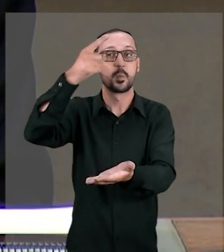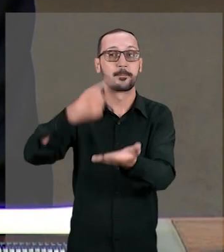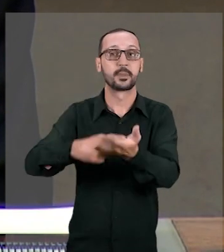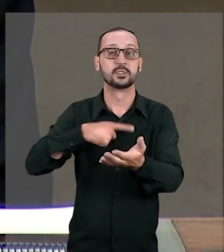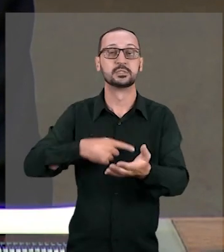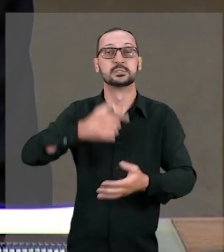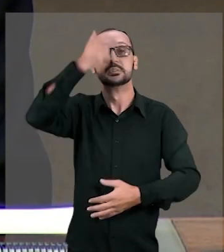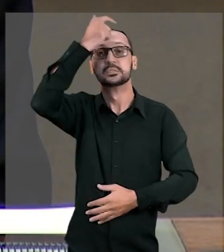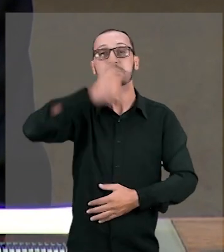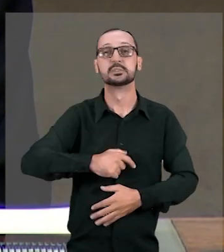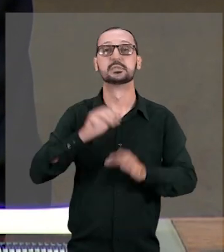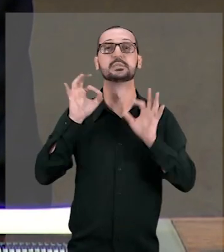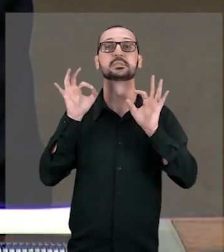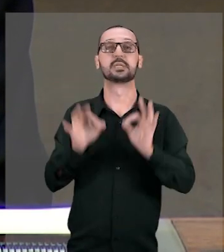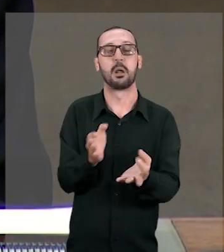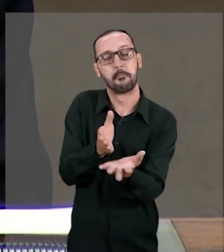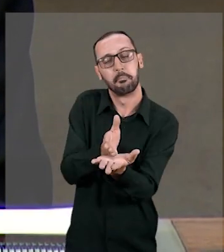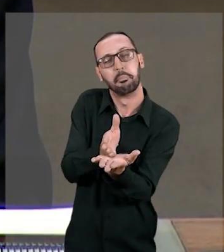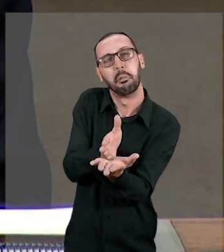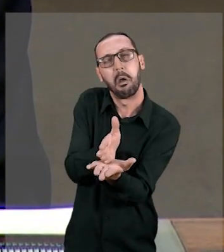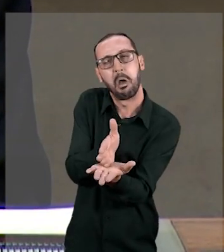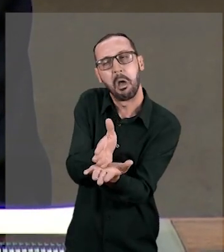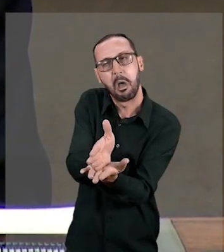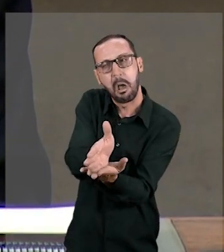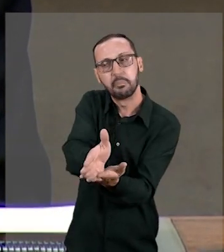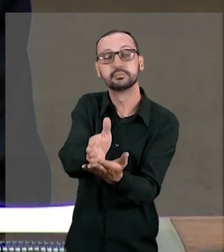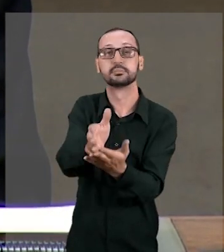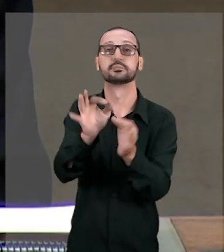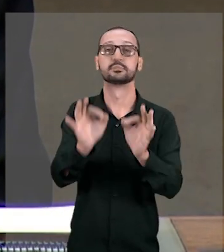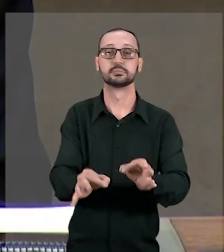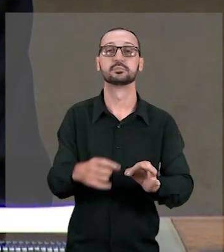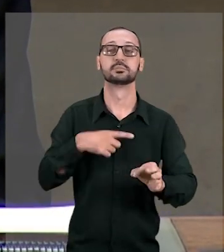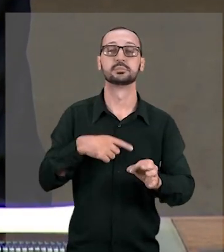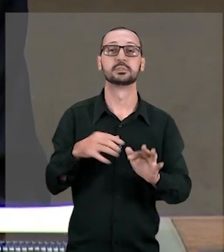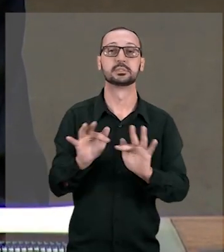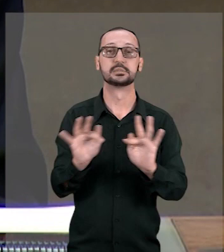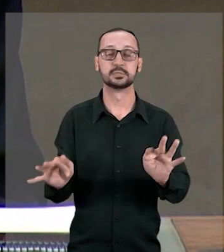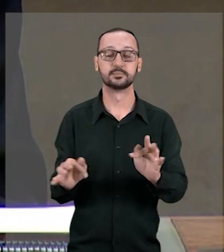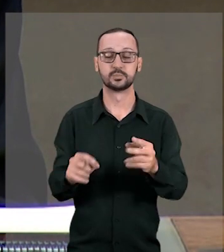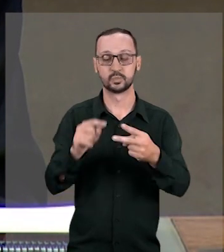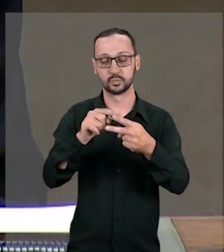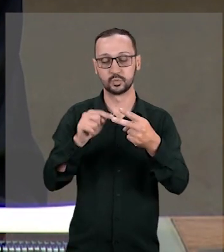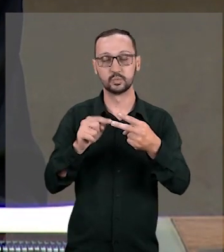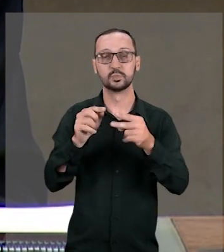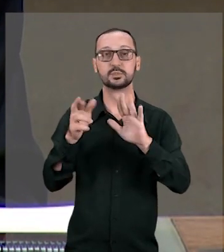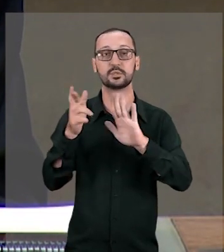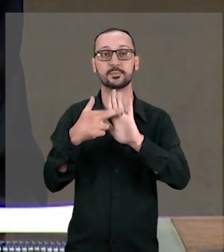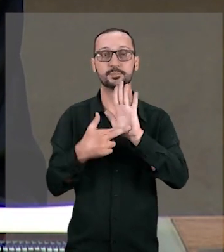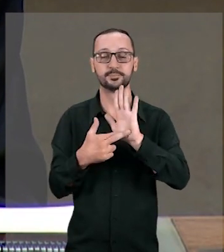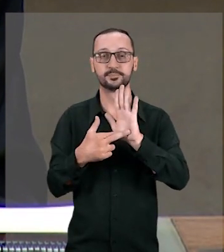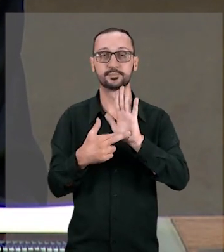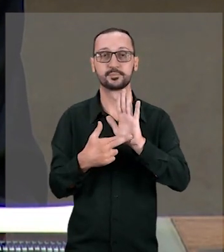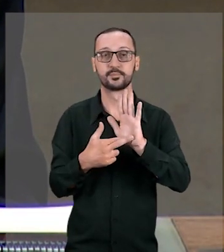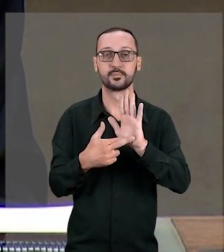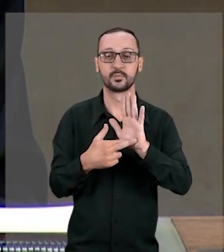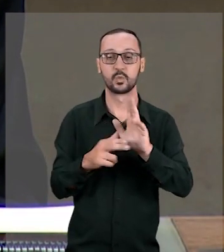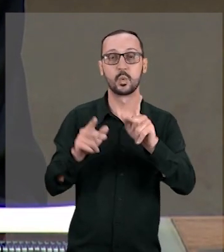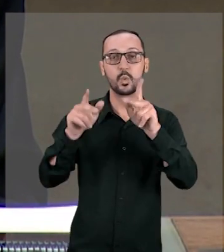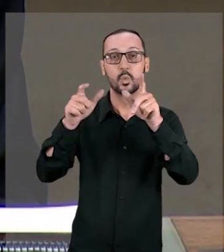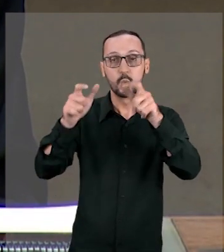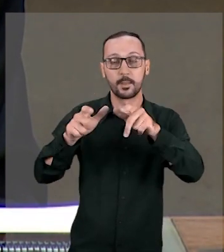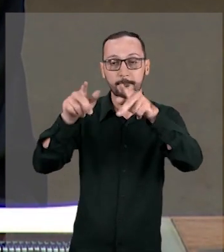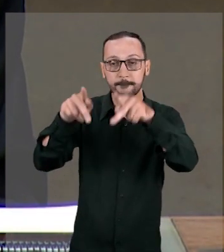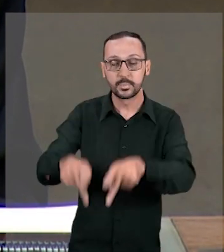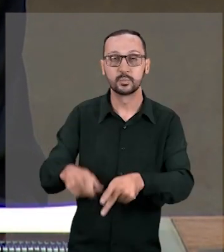de integridade, que é simplesinho, baseado em duas regras. No espaço público, não